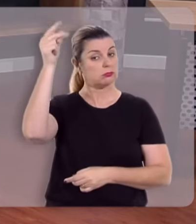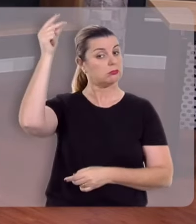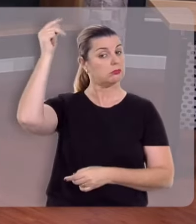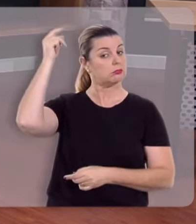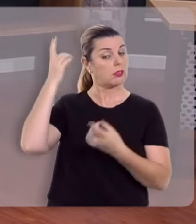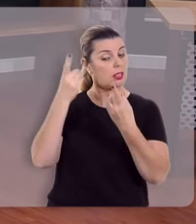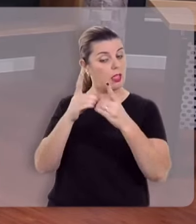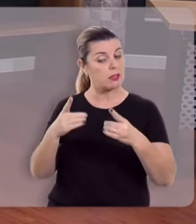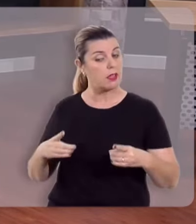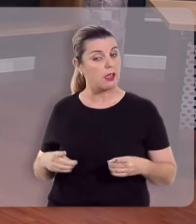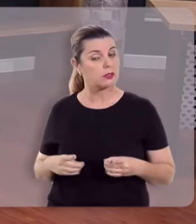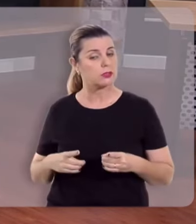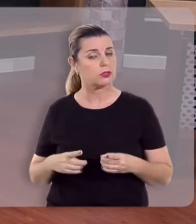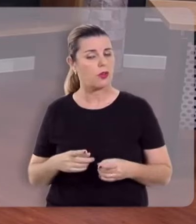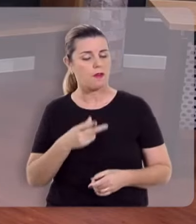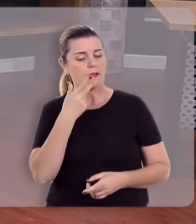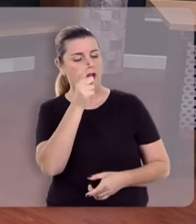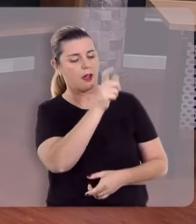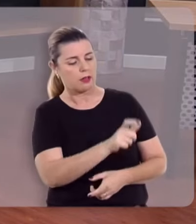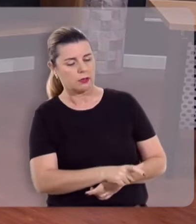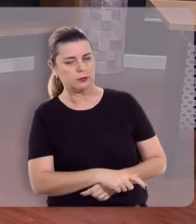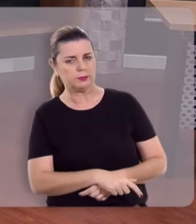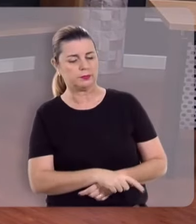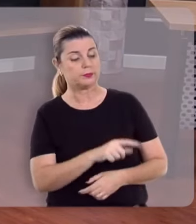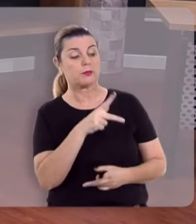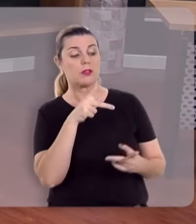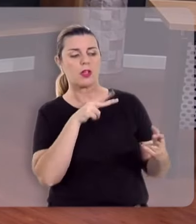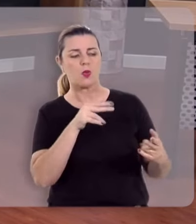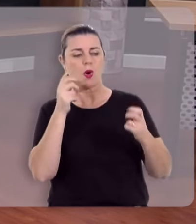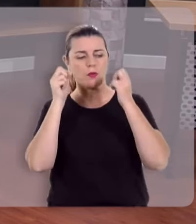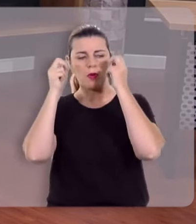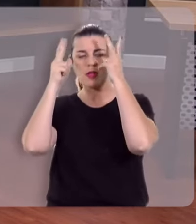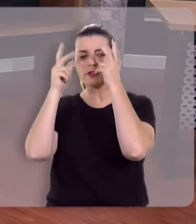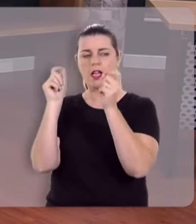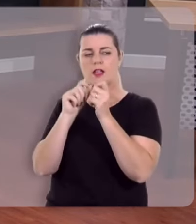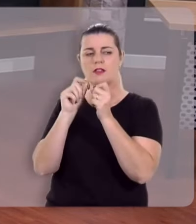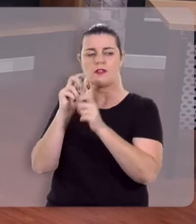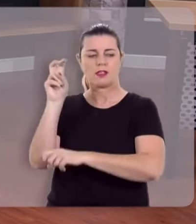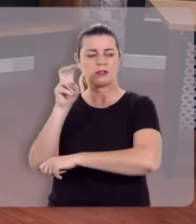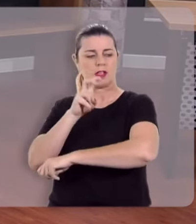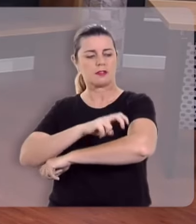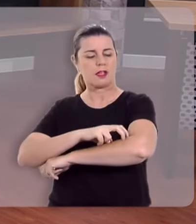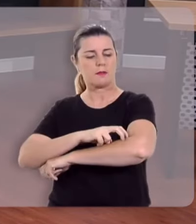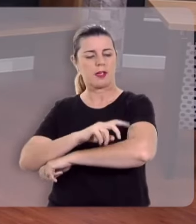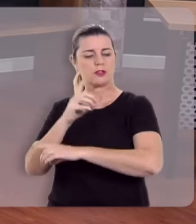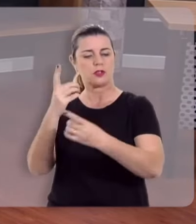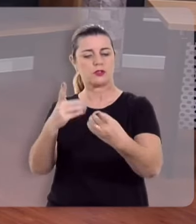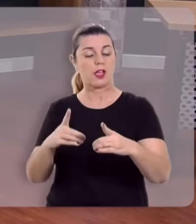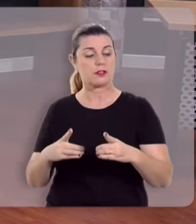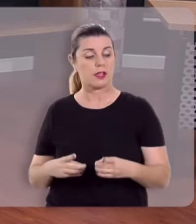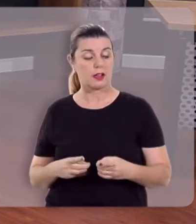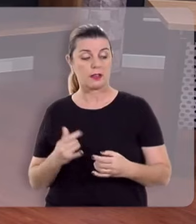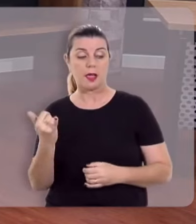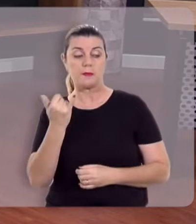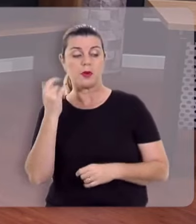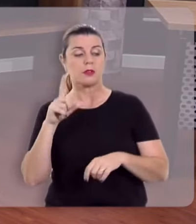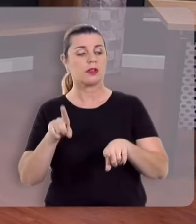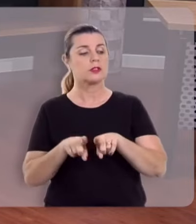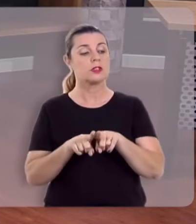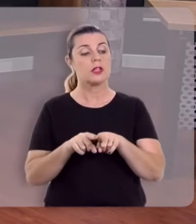povo no deserto e diz, Nicodemus, assim como Moisés levantou a serpente do deserto, importa que o filho do homem seja